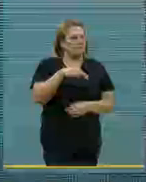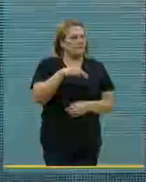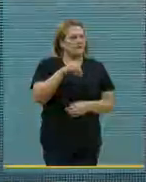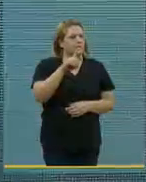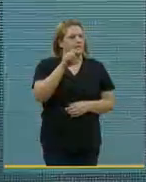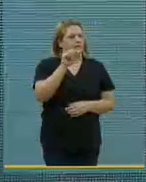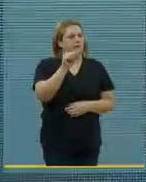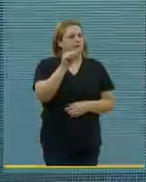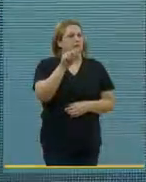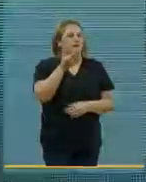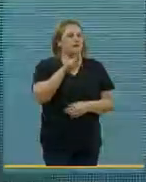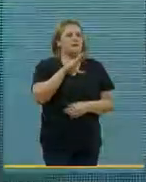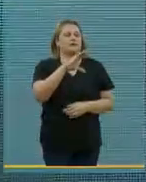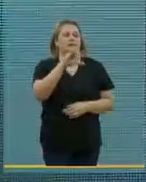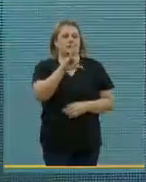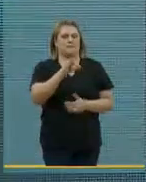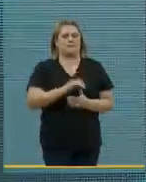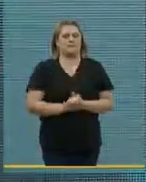fará a pergunta para